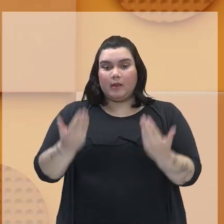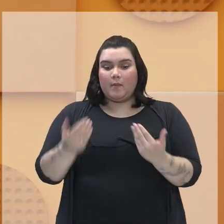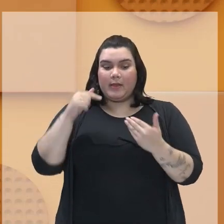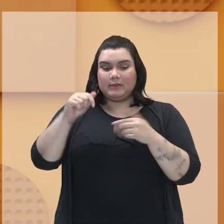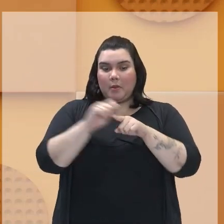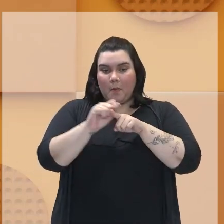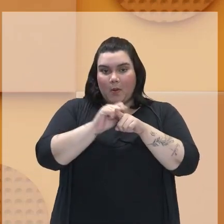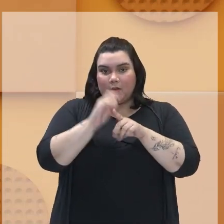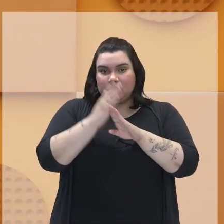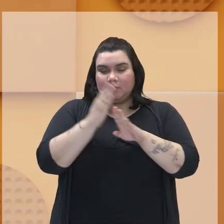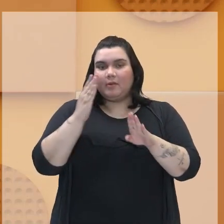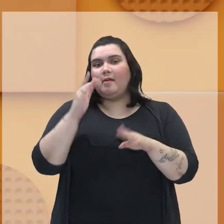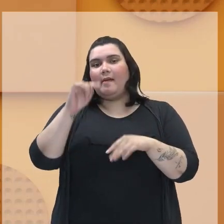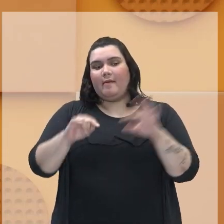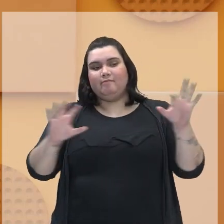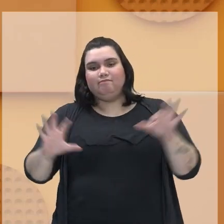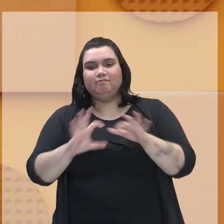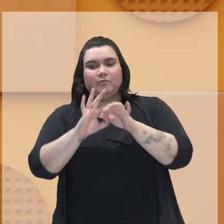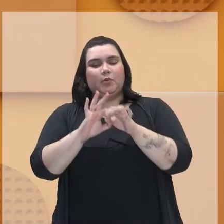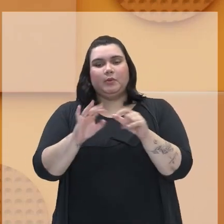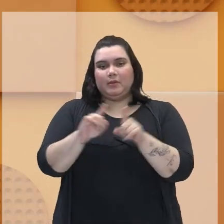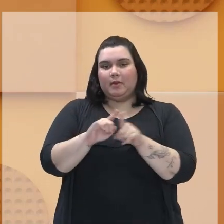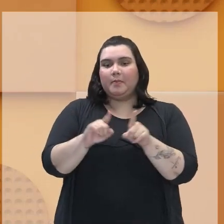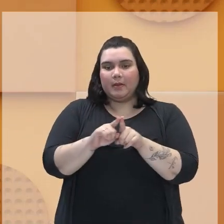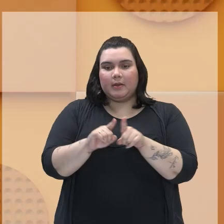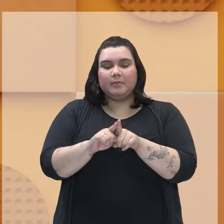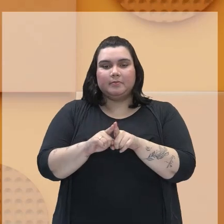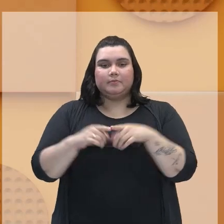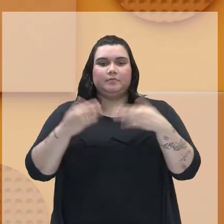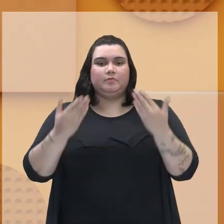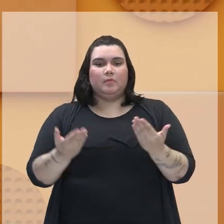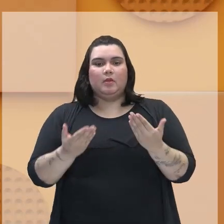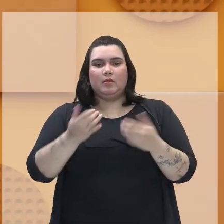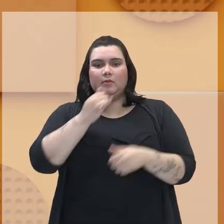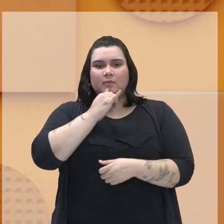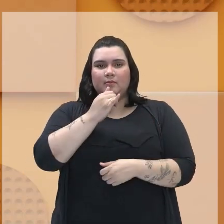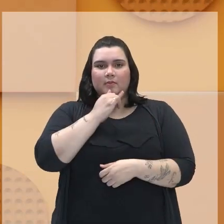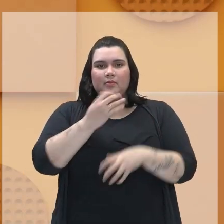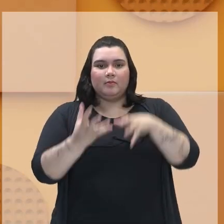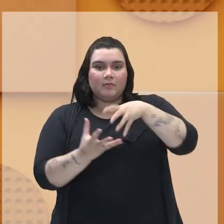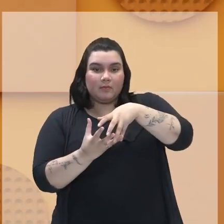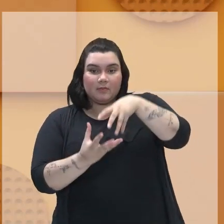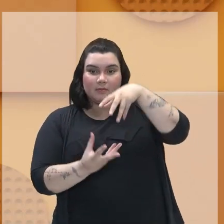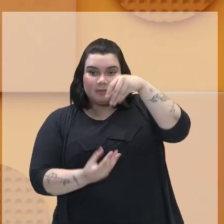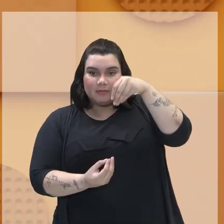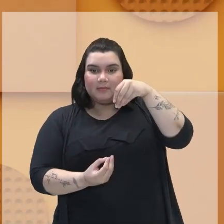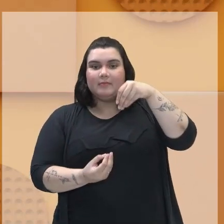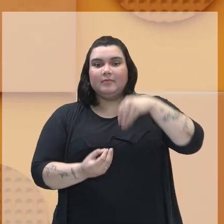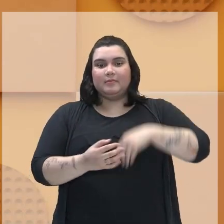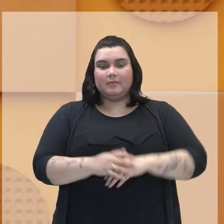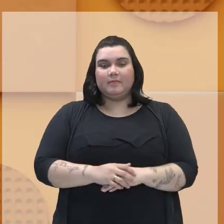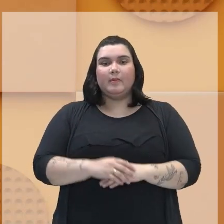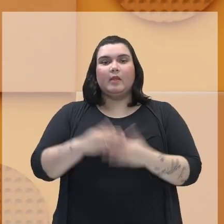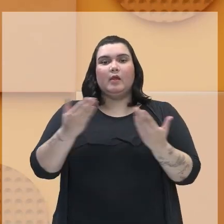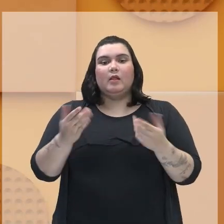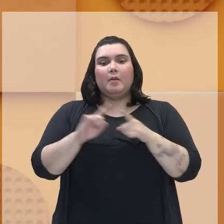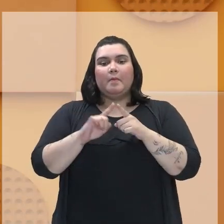aí, da chamada droga do sertão, tá bom? Então, cacau, a castanha do Brasil, hoje é chamada de castanha do